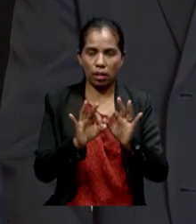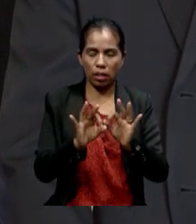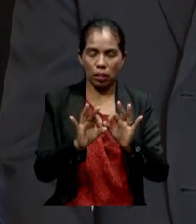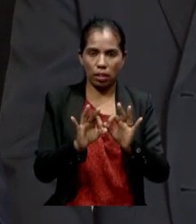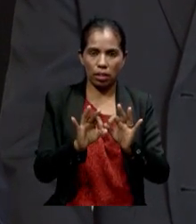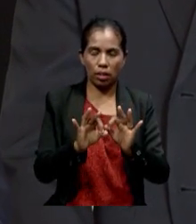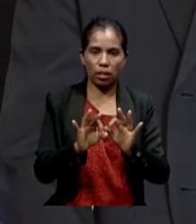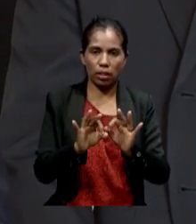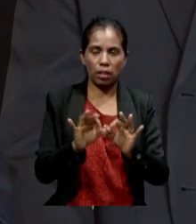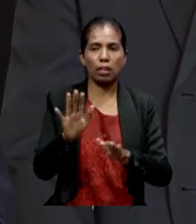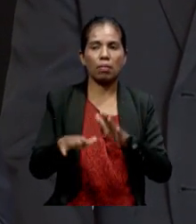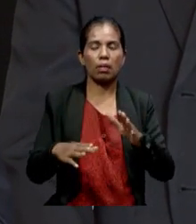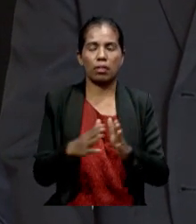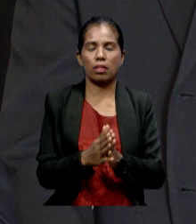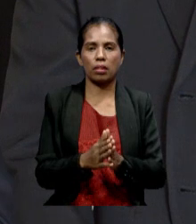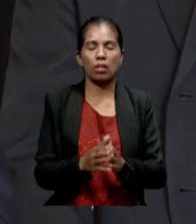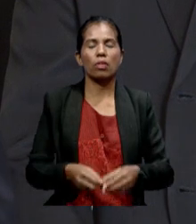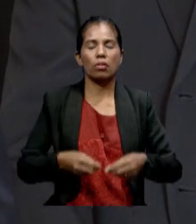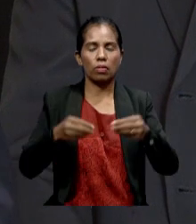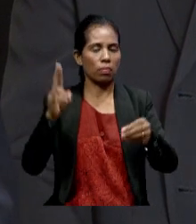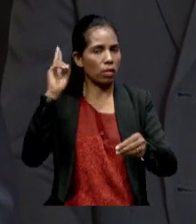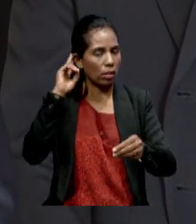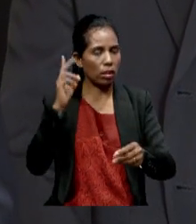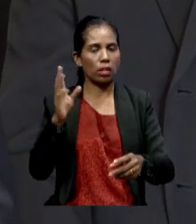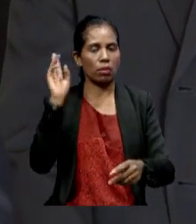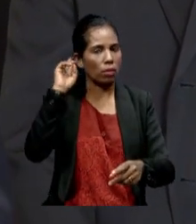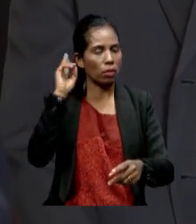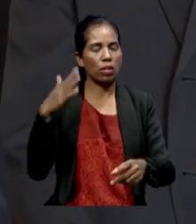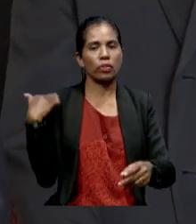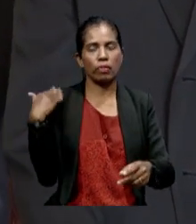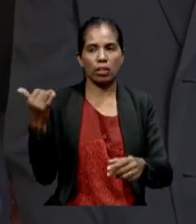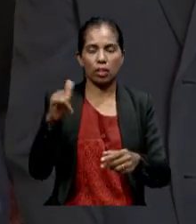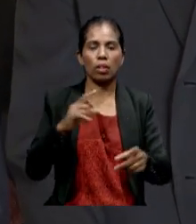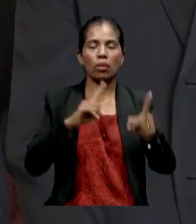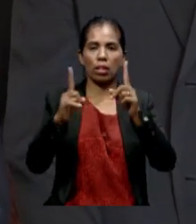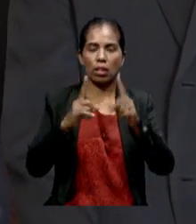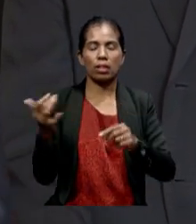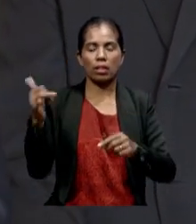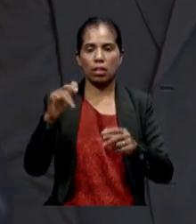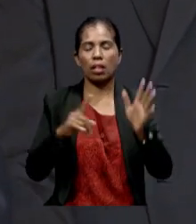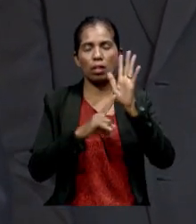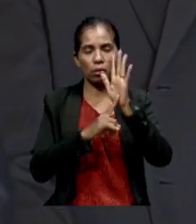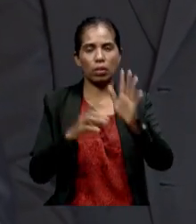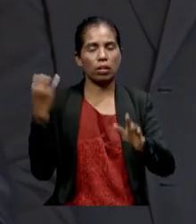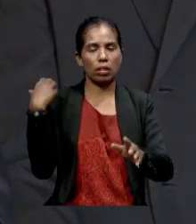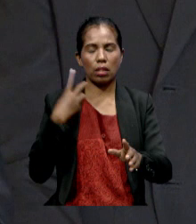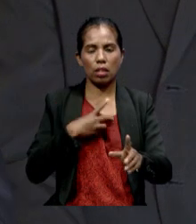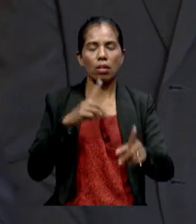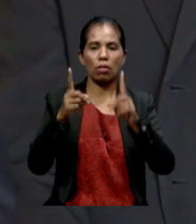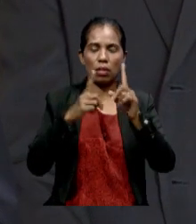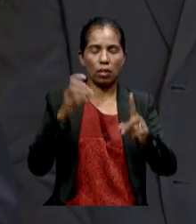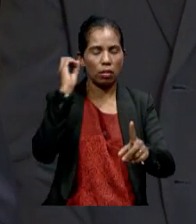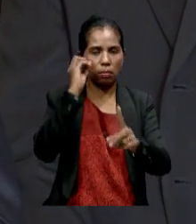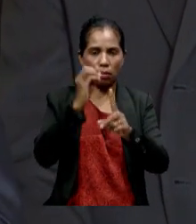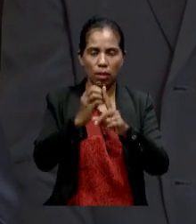Se for oportunidade, a torrona jovem, sira. Se você colhia, se você já tem a sua opinião, se você já tem a